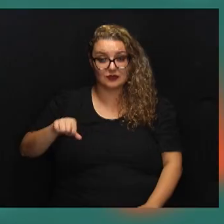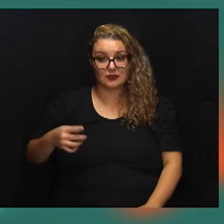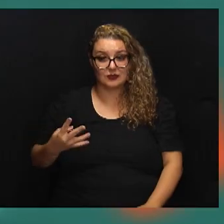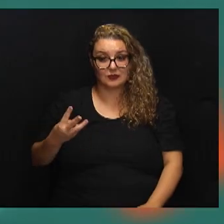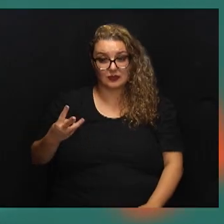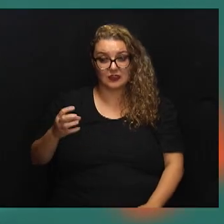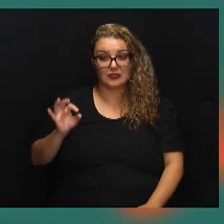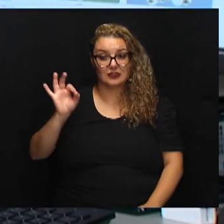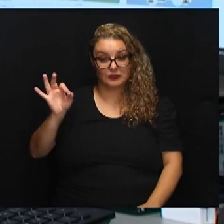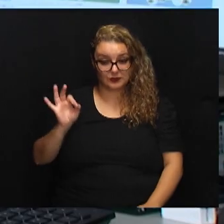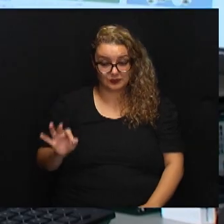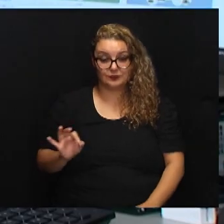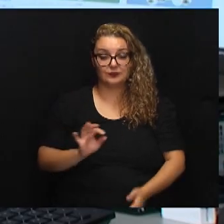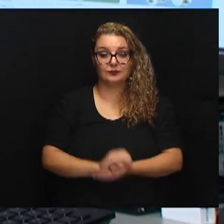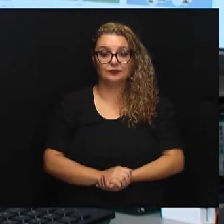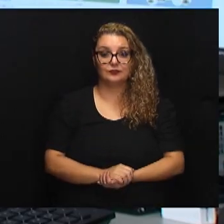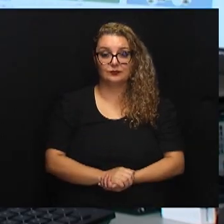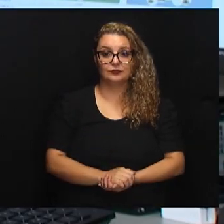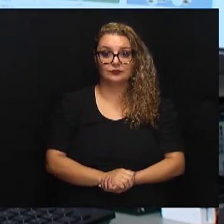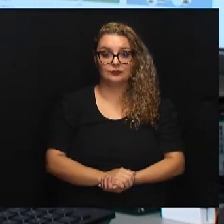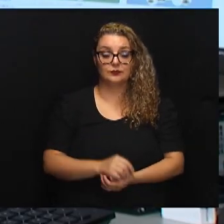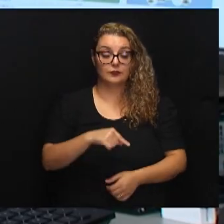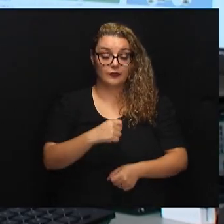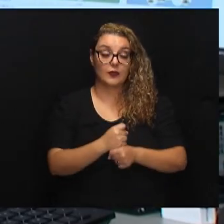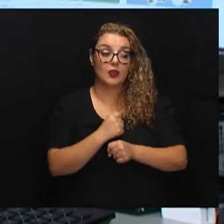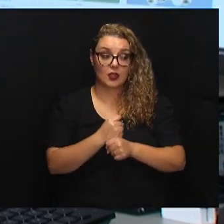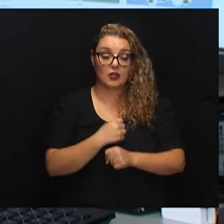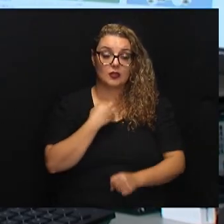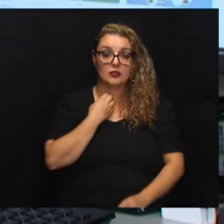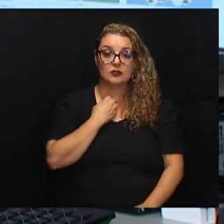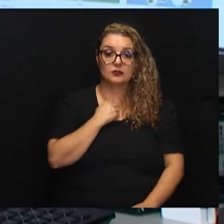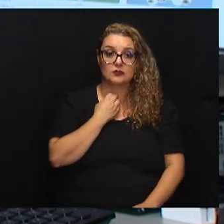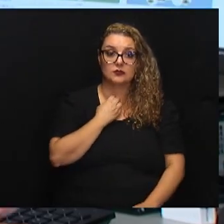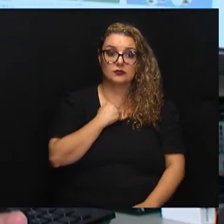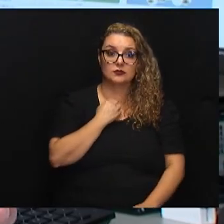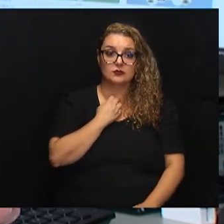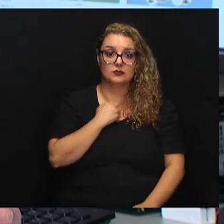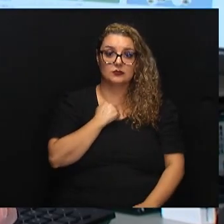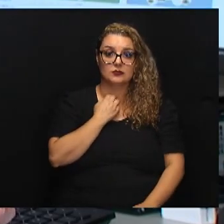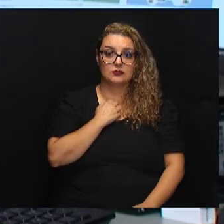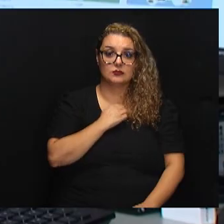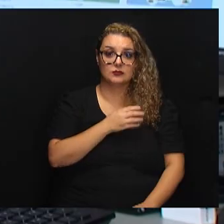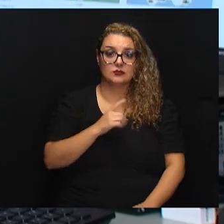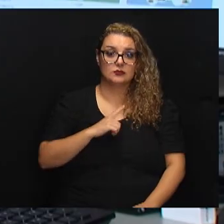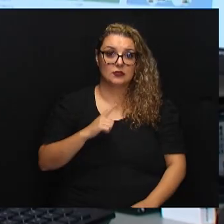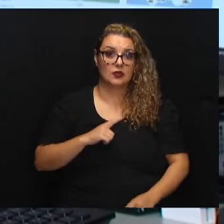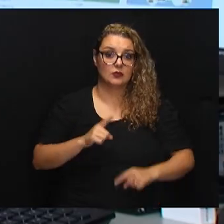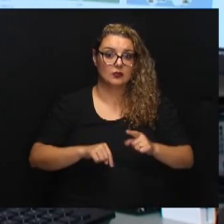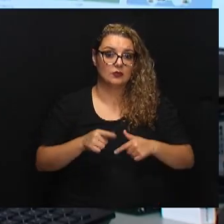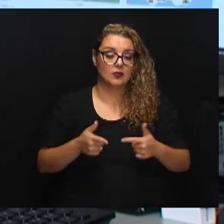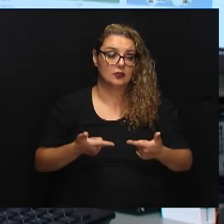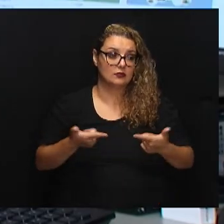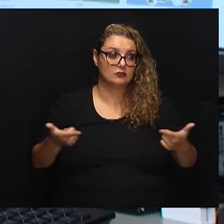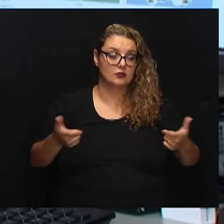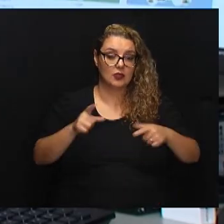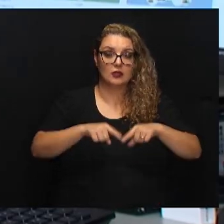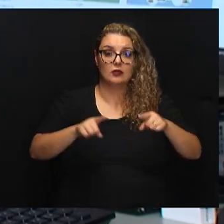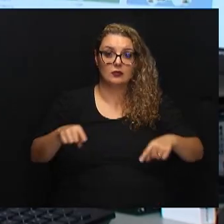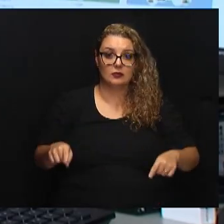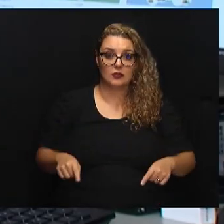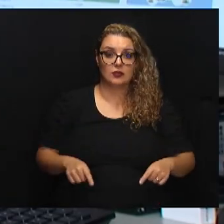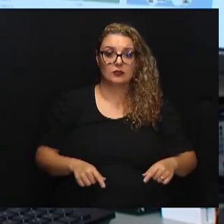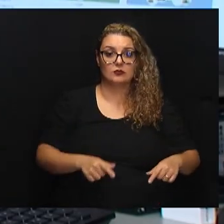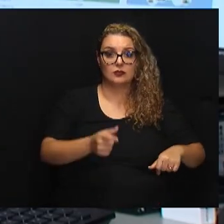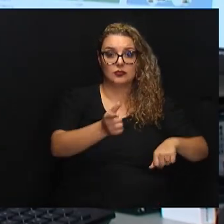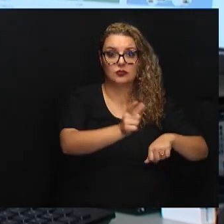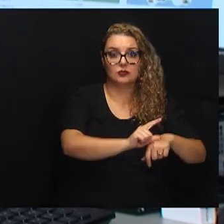R$ 29,00. Esse ano nós temos o produto com maior variação, ele chegou a variar de um estabelecimento